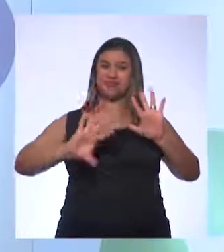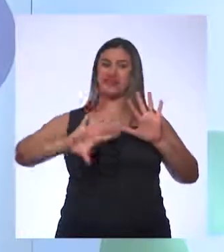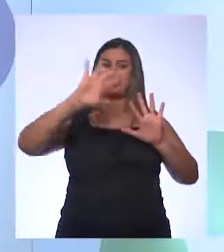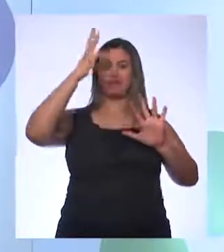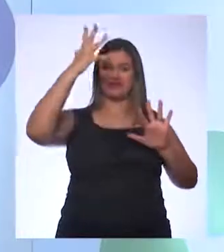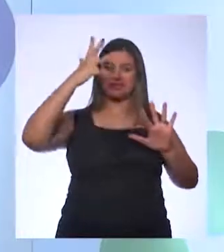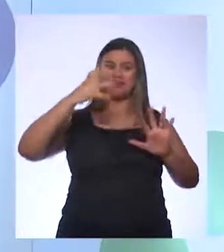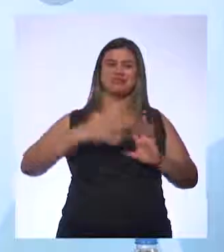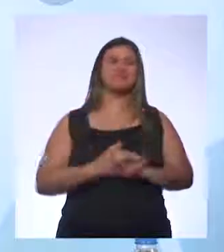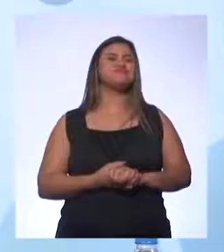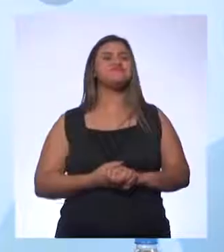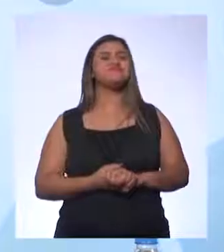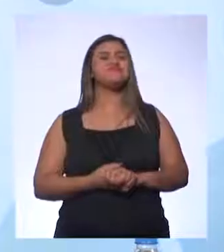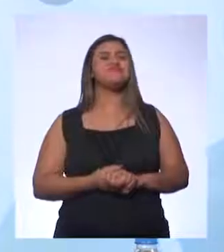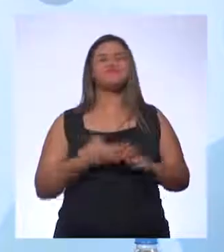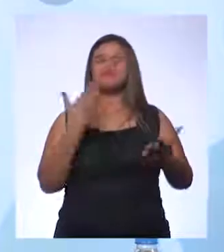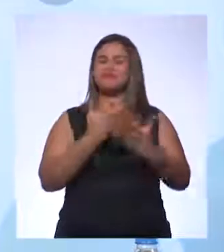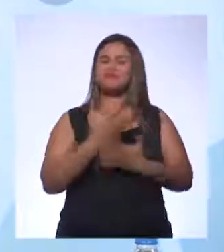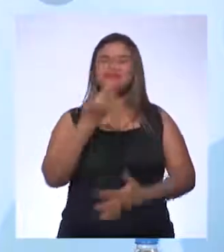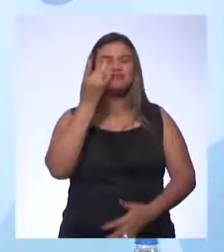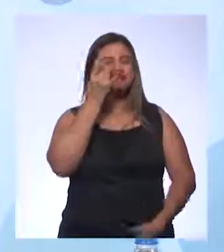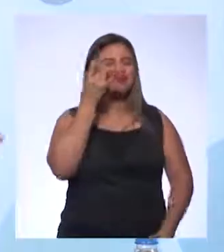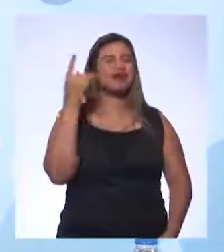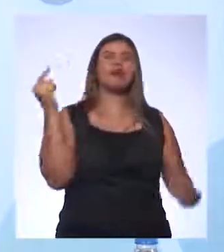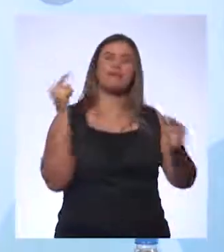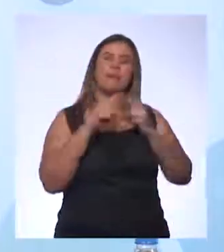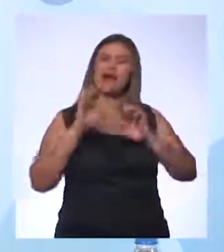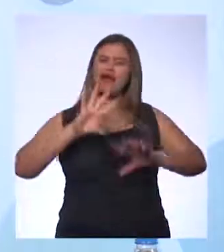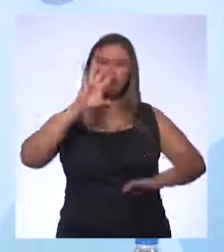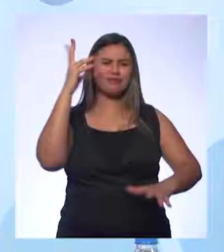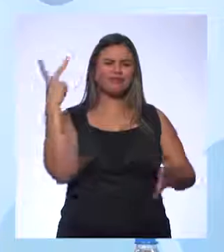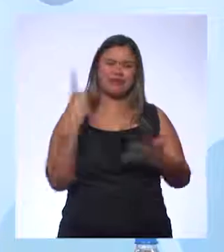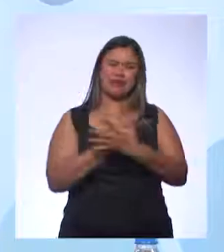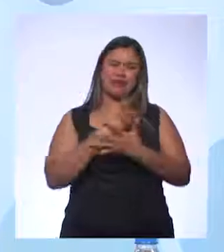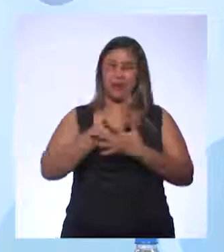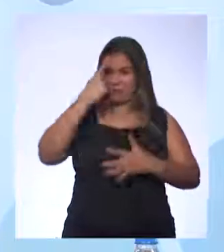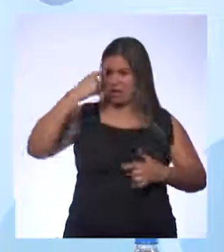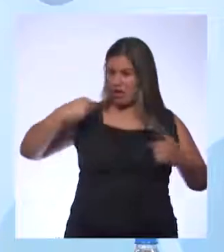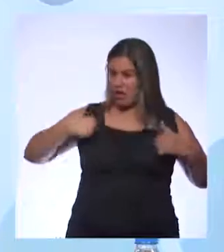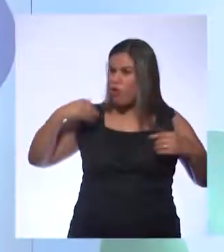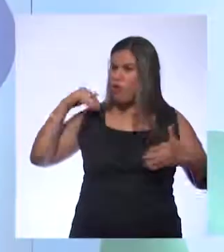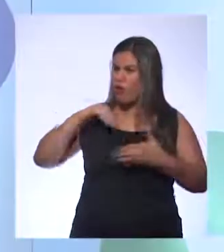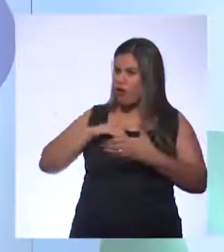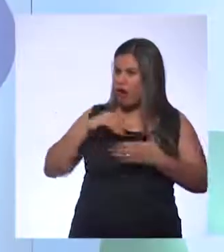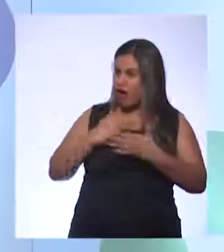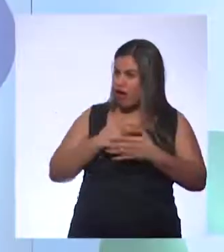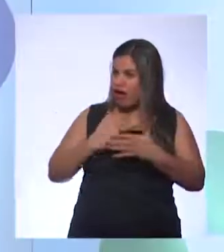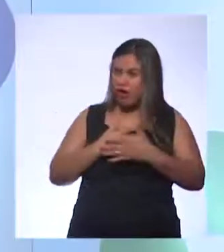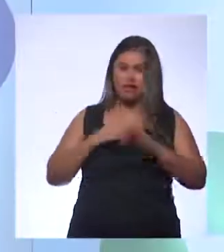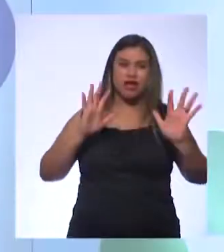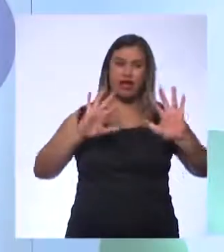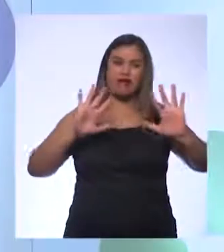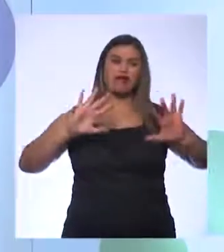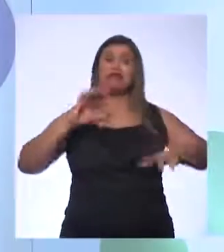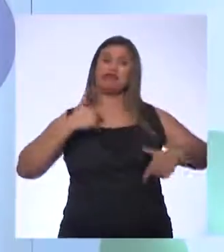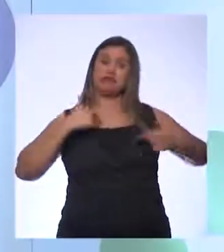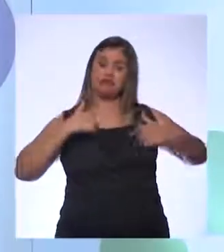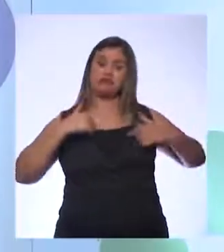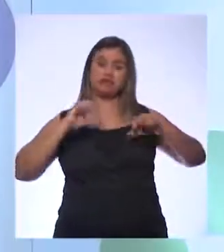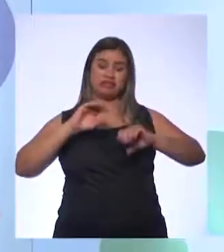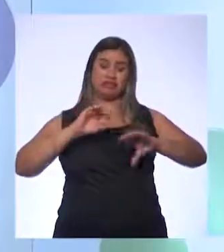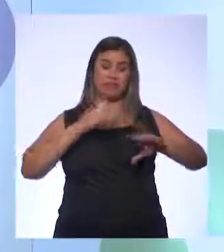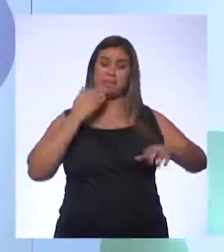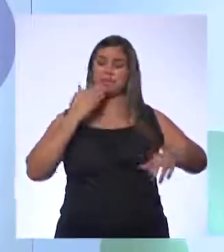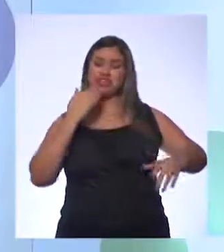funcionar. Não tem problema. Aula ao vivo é isso, né, Pro? É verdade. Não é porque eu tô aqui não, né? Porque comigo às vezes acontecem essas coisas. Ai, Né? meu Peço uma Deus. coisa, eu que